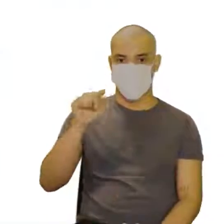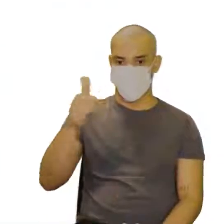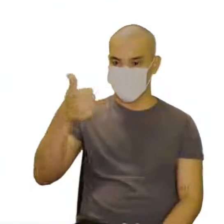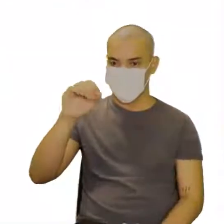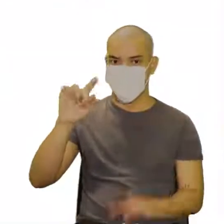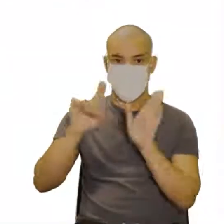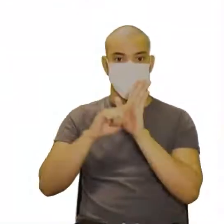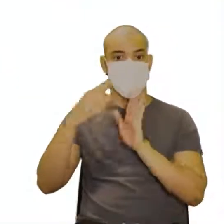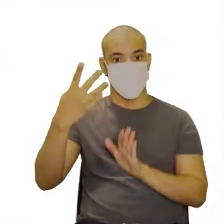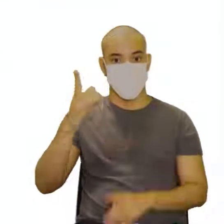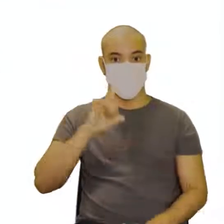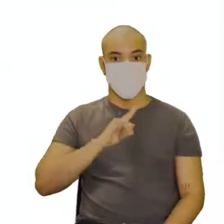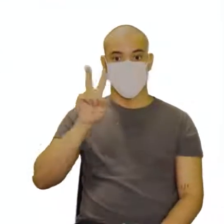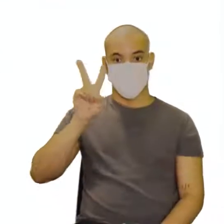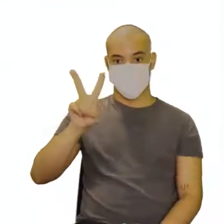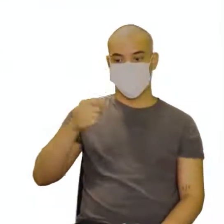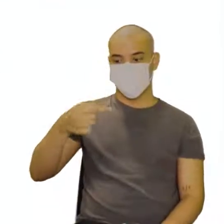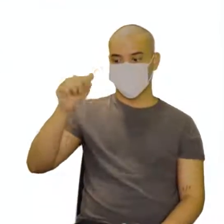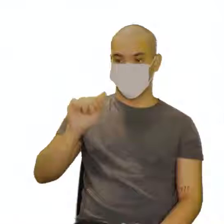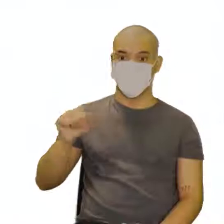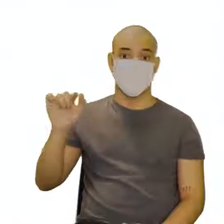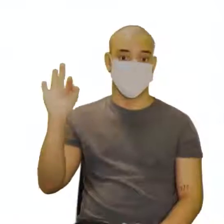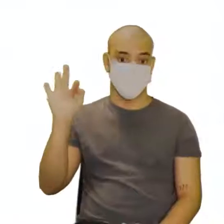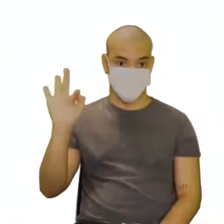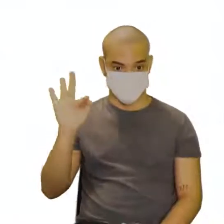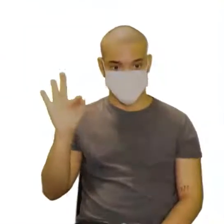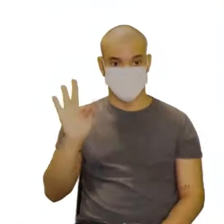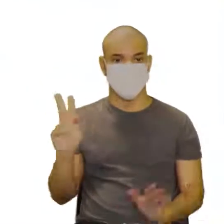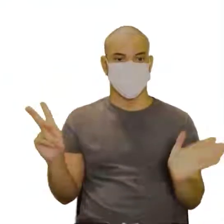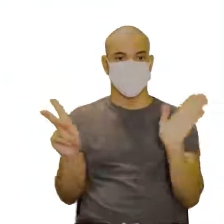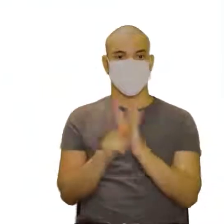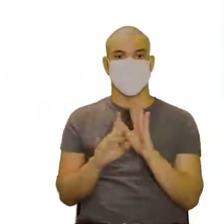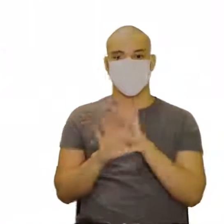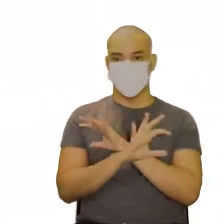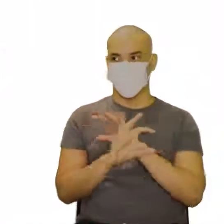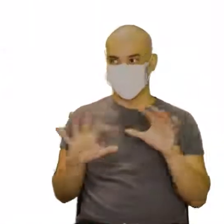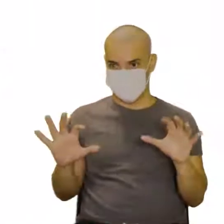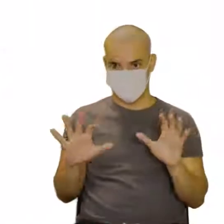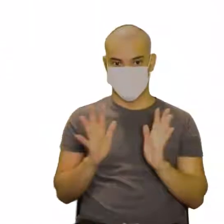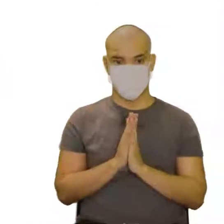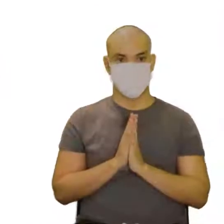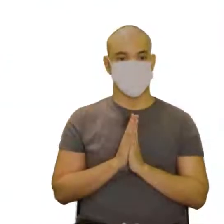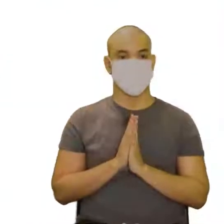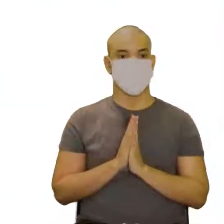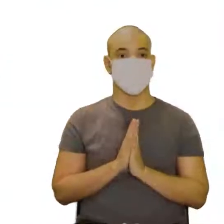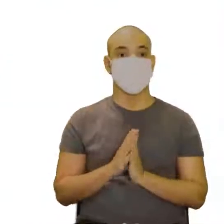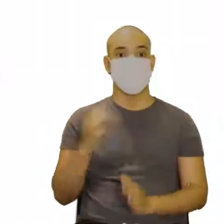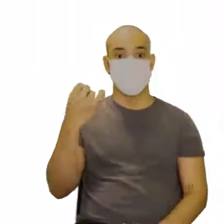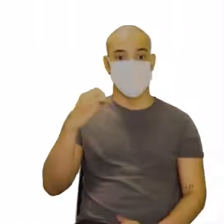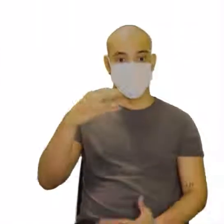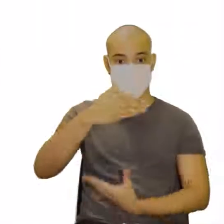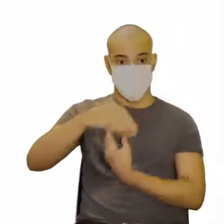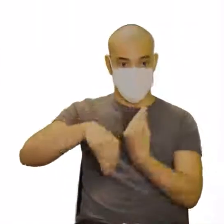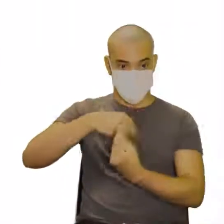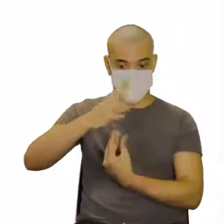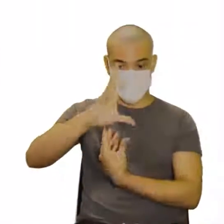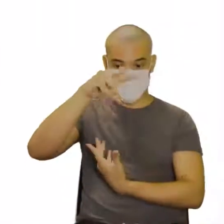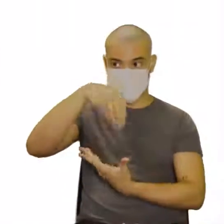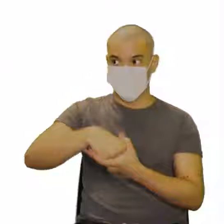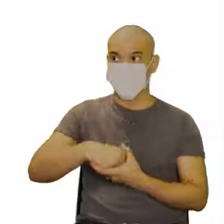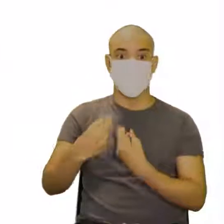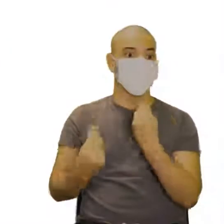potencial, eu tenho 2 microfarads de capacitância. Bom, e quando eu envolvo aí, no caso,